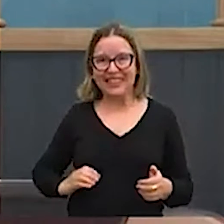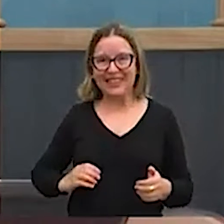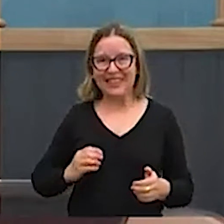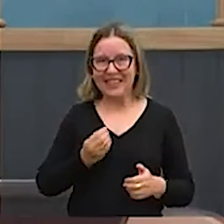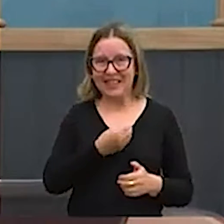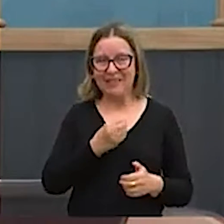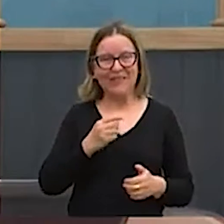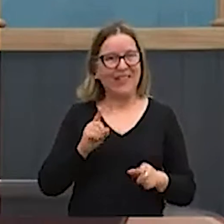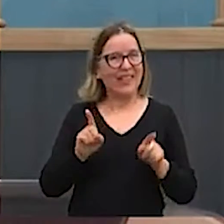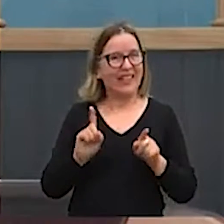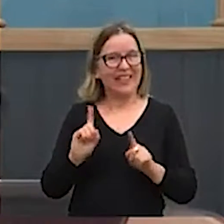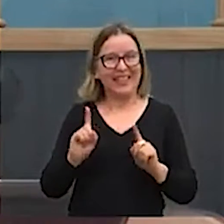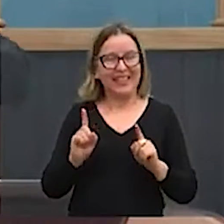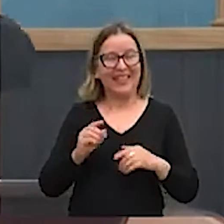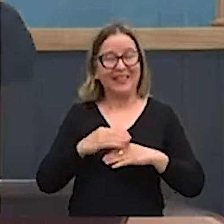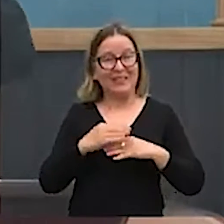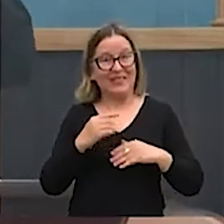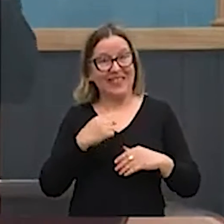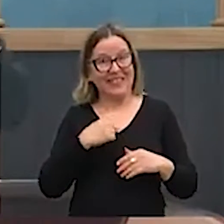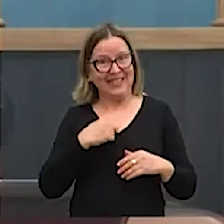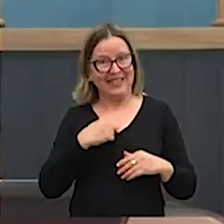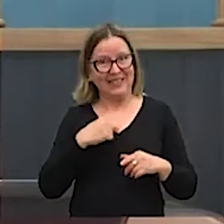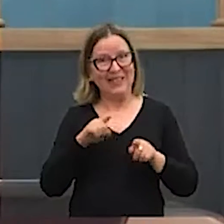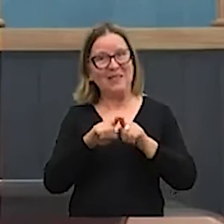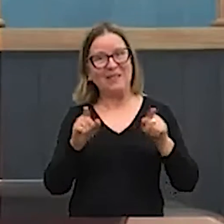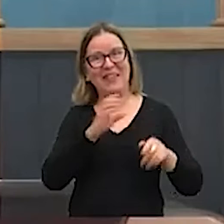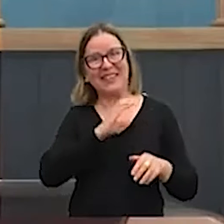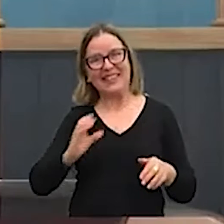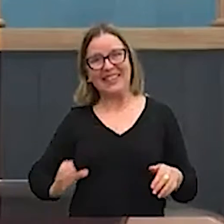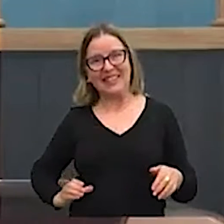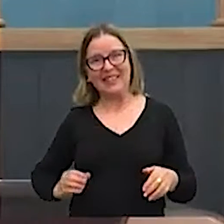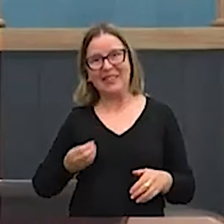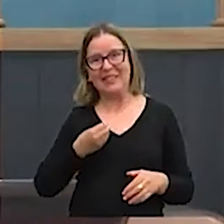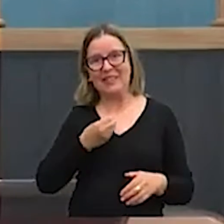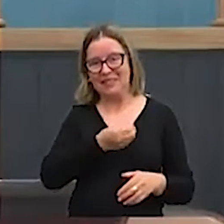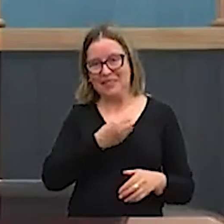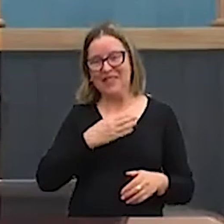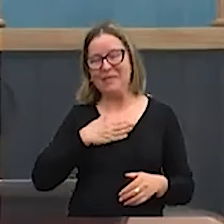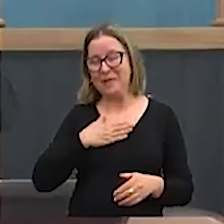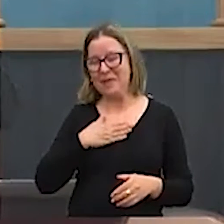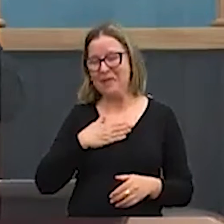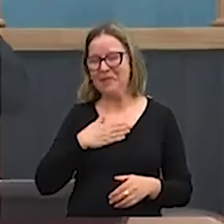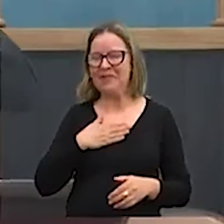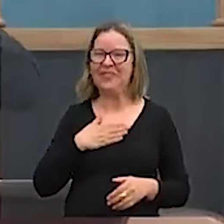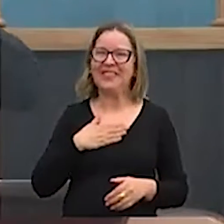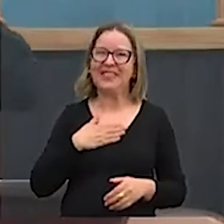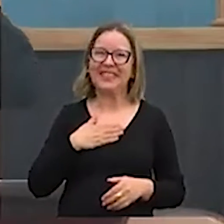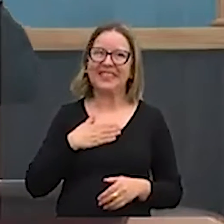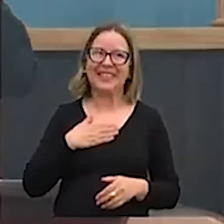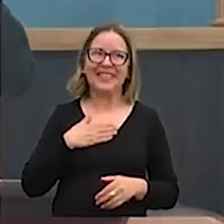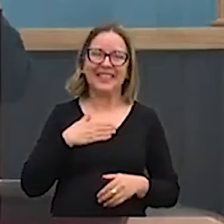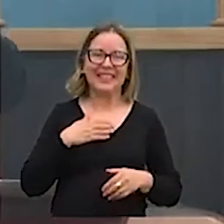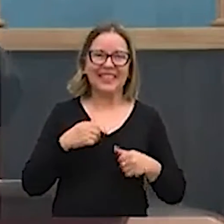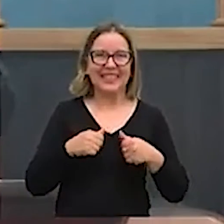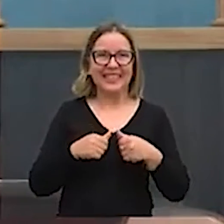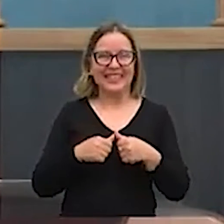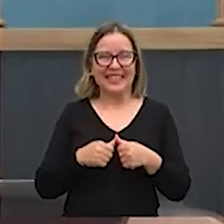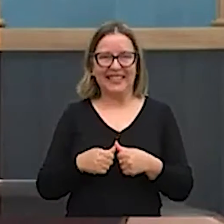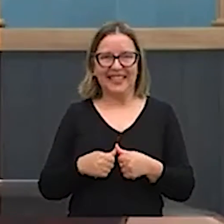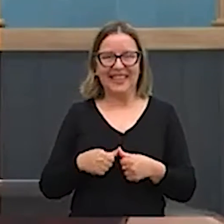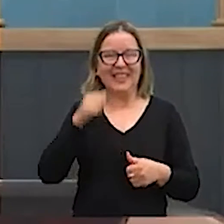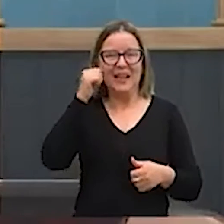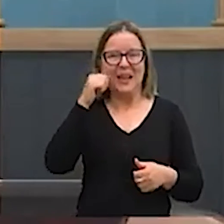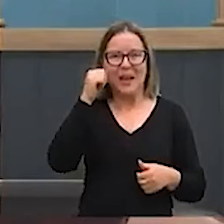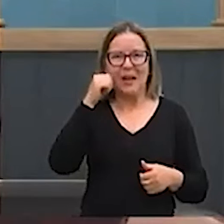mim. E essa vida foi uma vida muito produtora, uma vida que teve